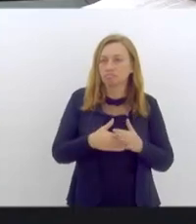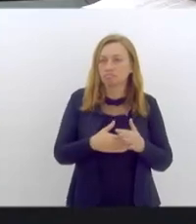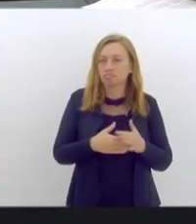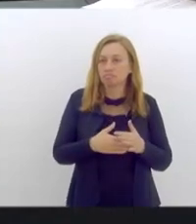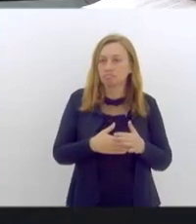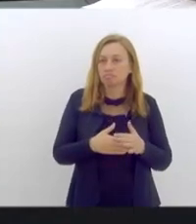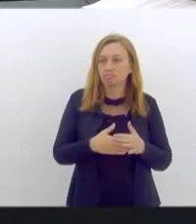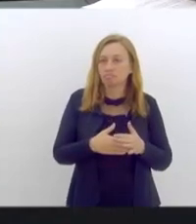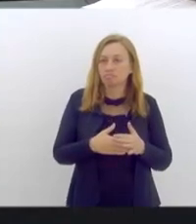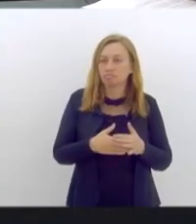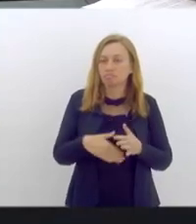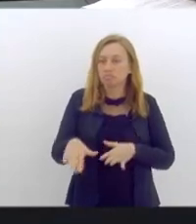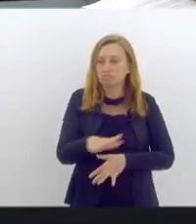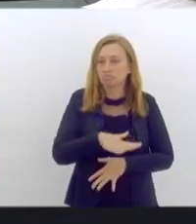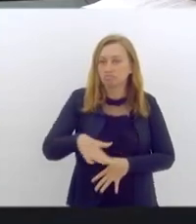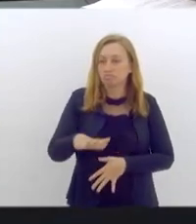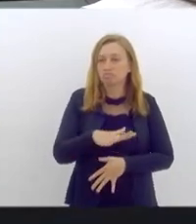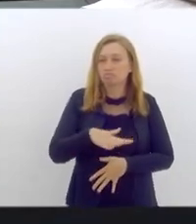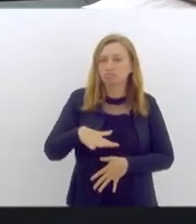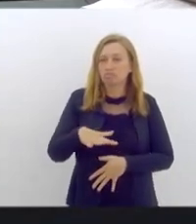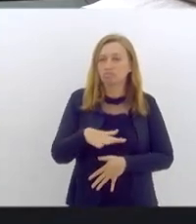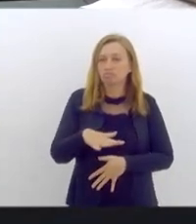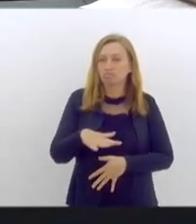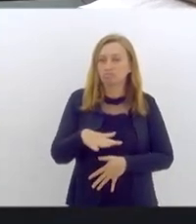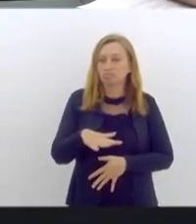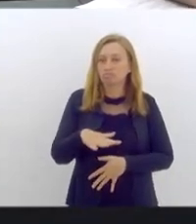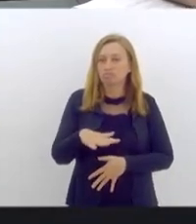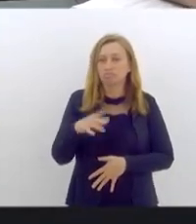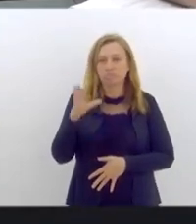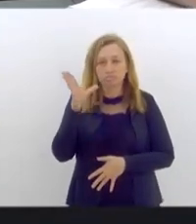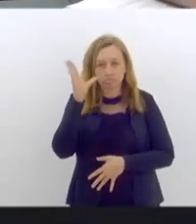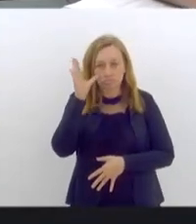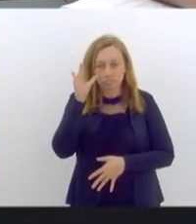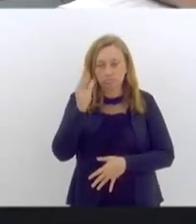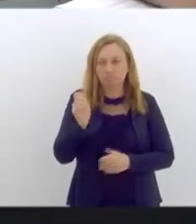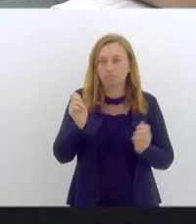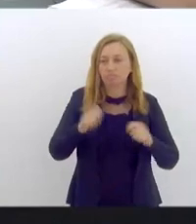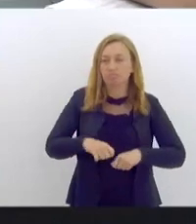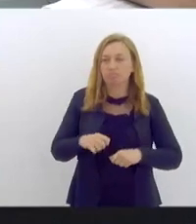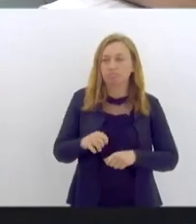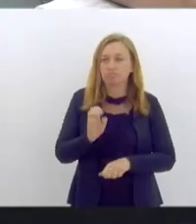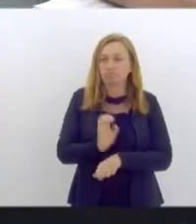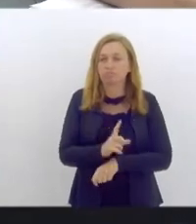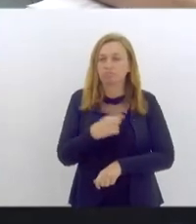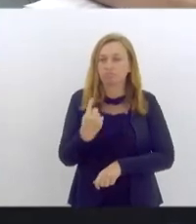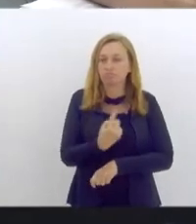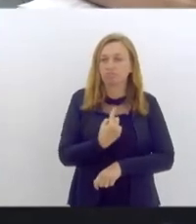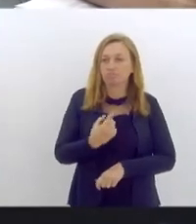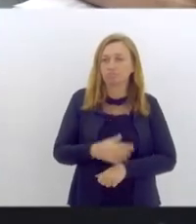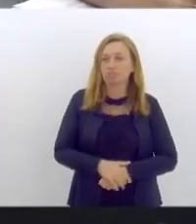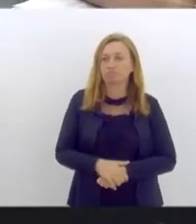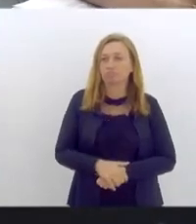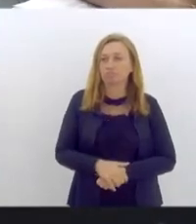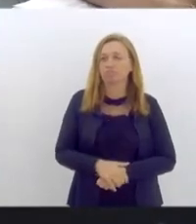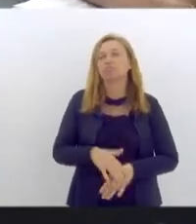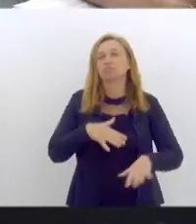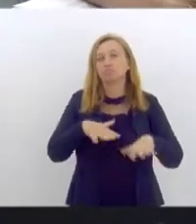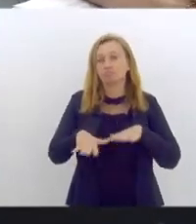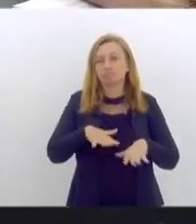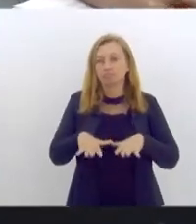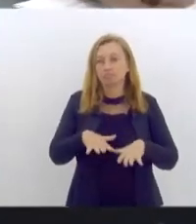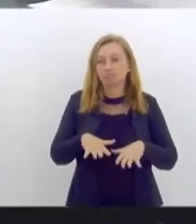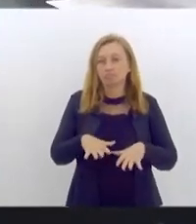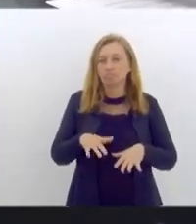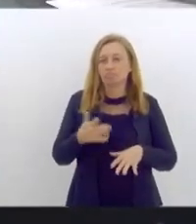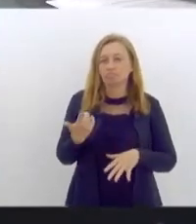as áreas de interesse potenciais aqui do nosso Estado então é um movimento que nós